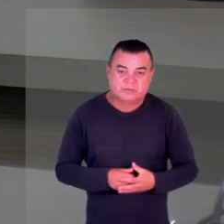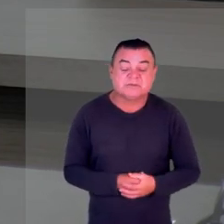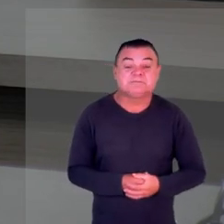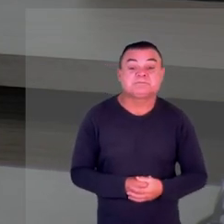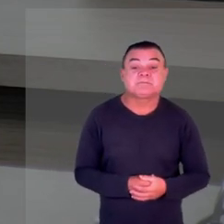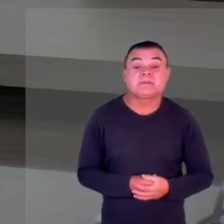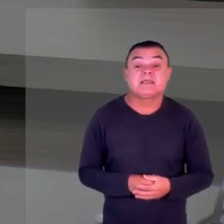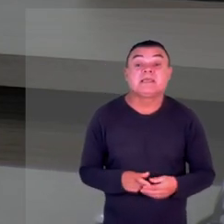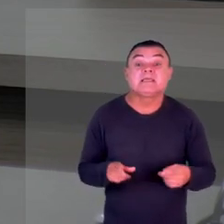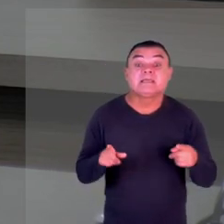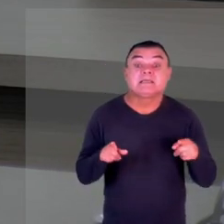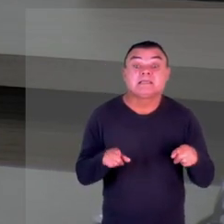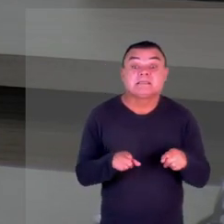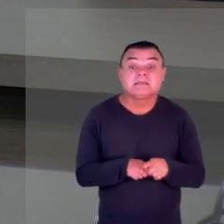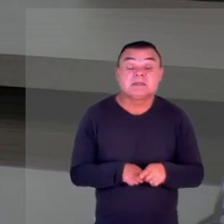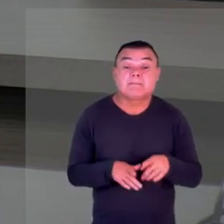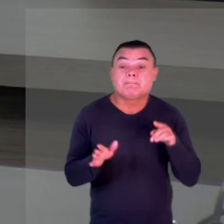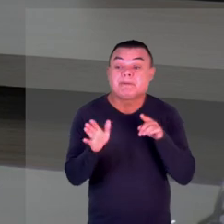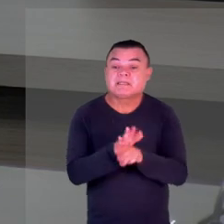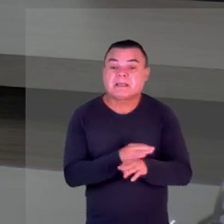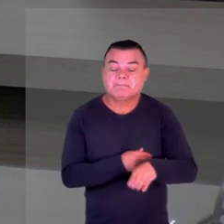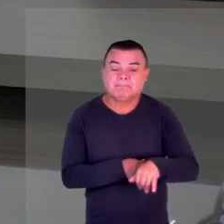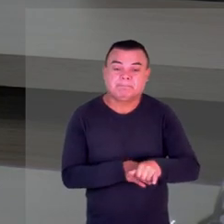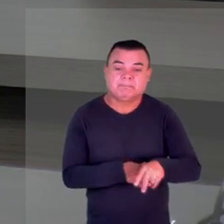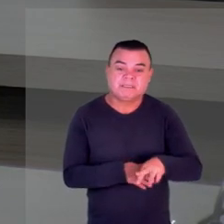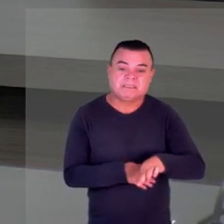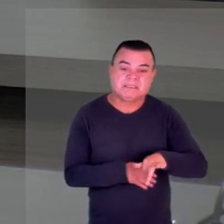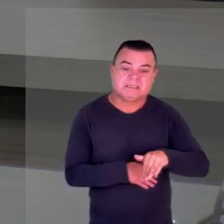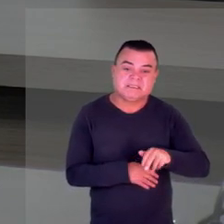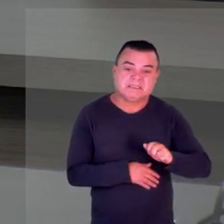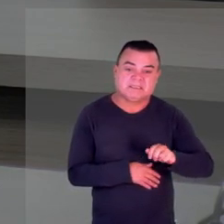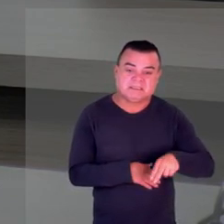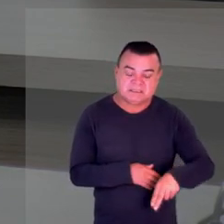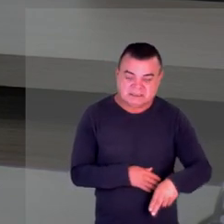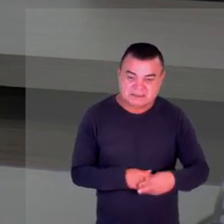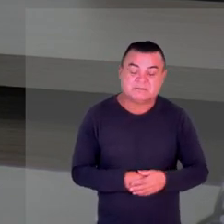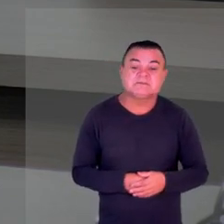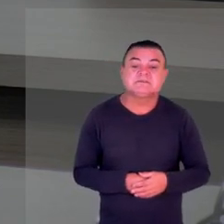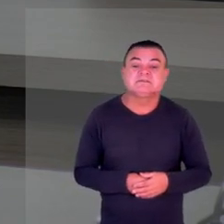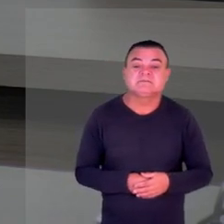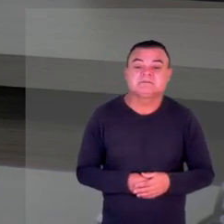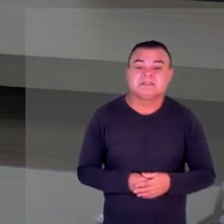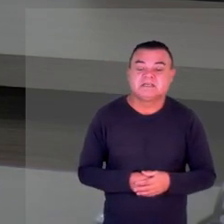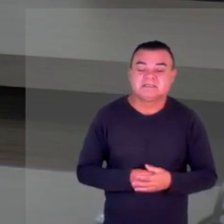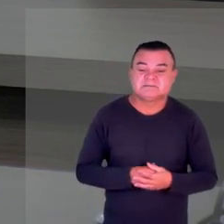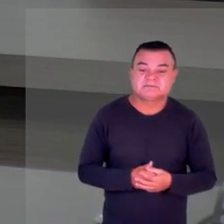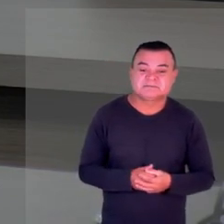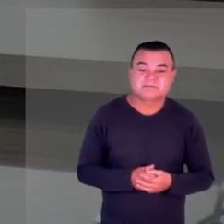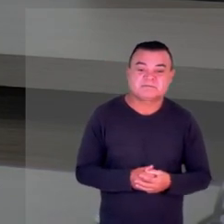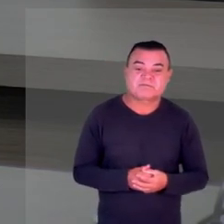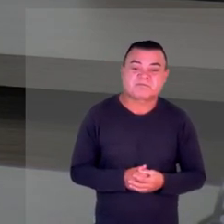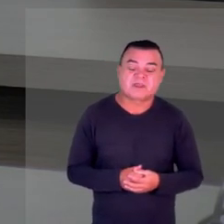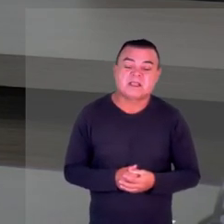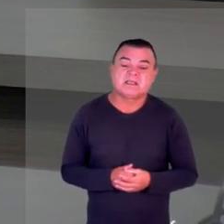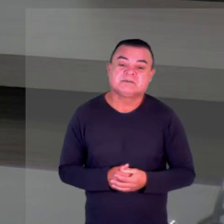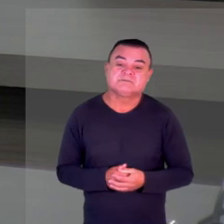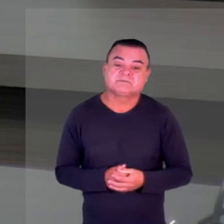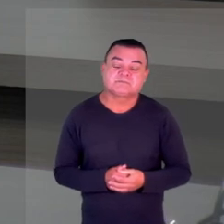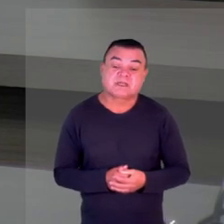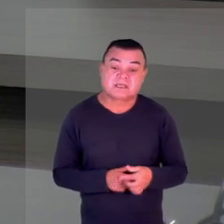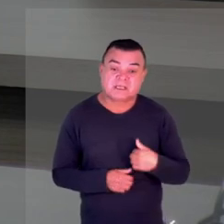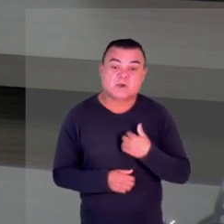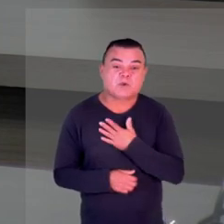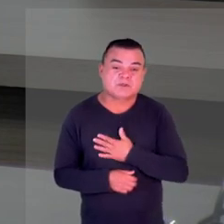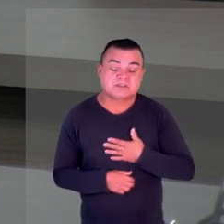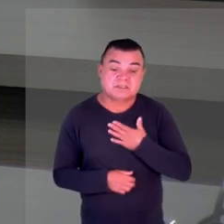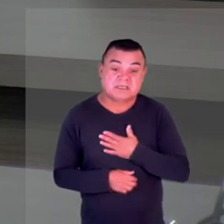perguntar pr pra Miriam também mas para eh Miriam balestro agora com rela Eu gostei muito da parte